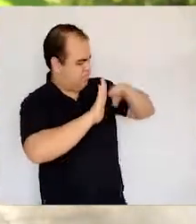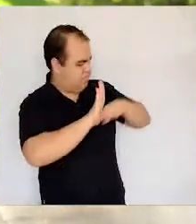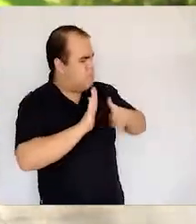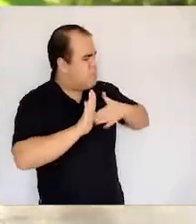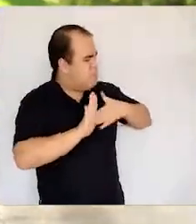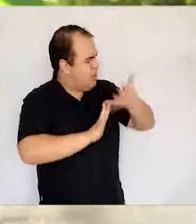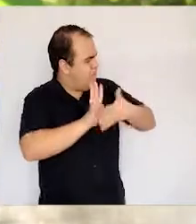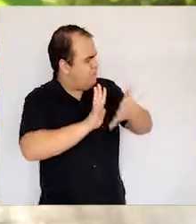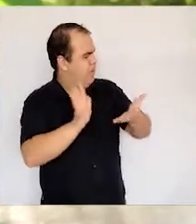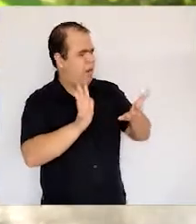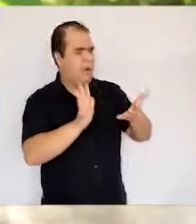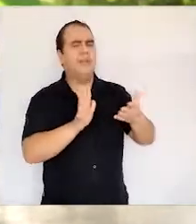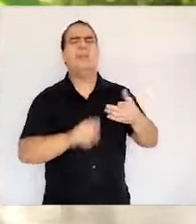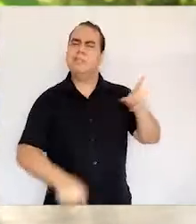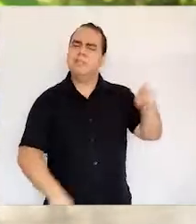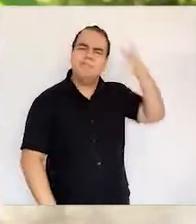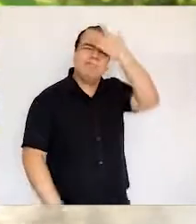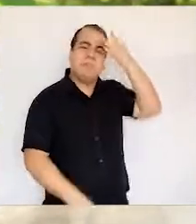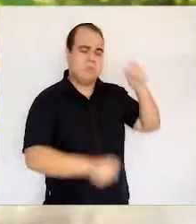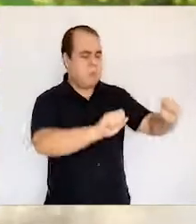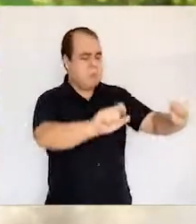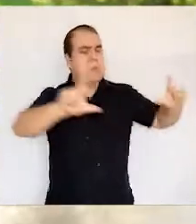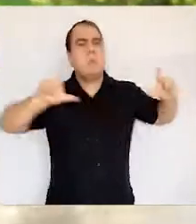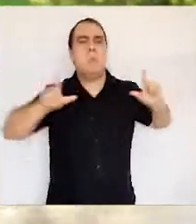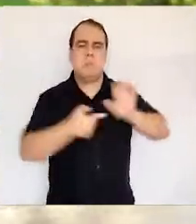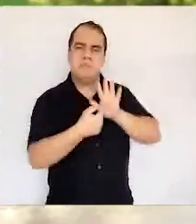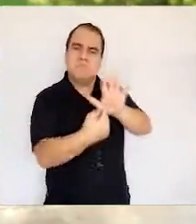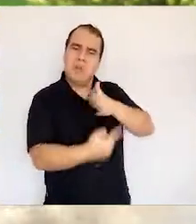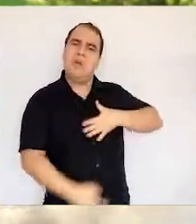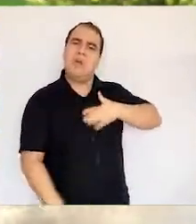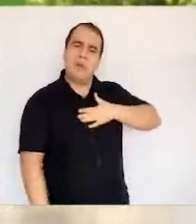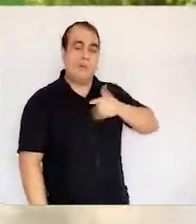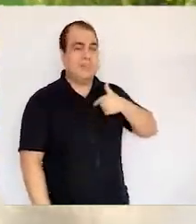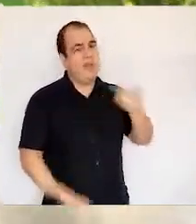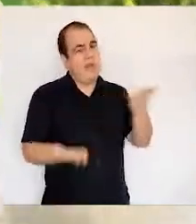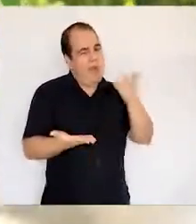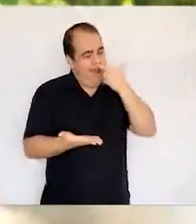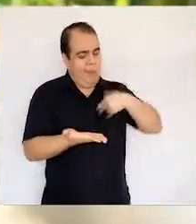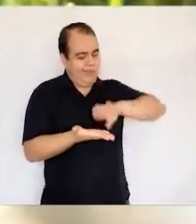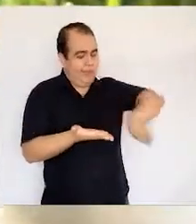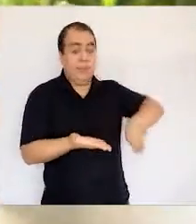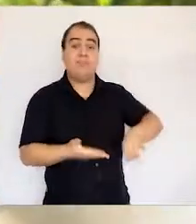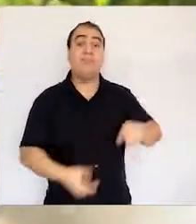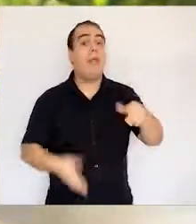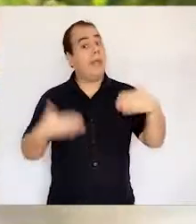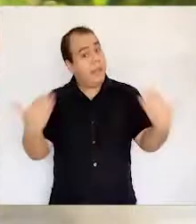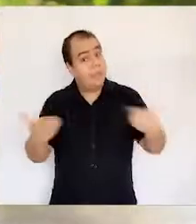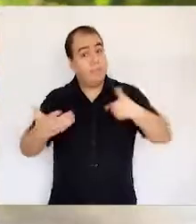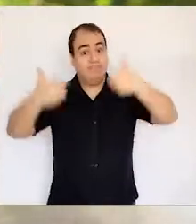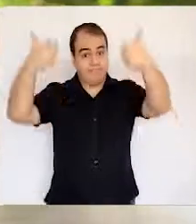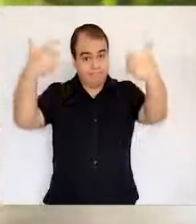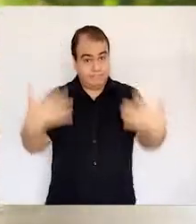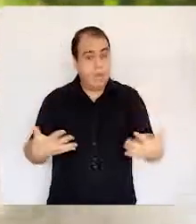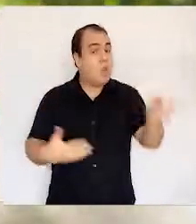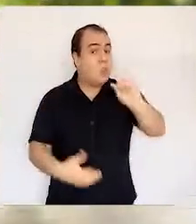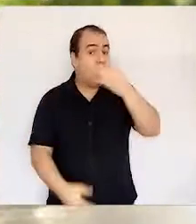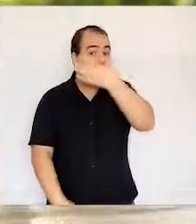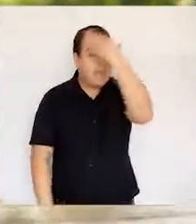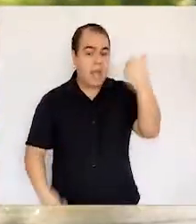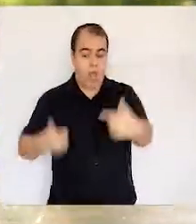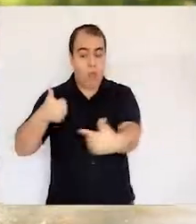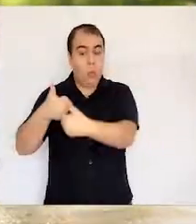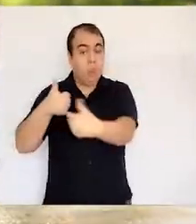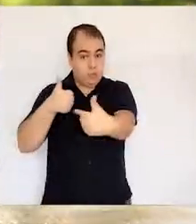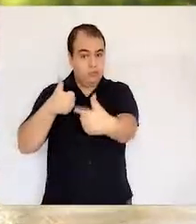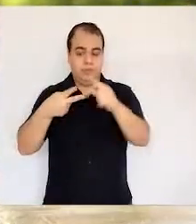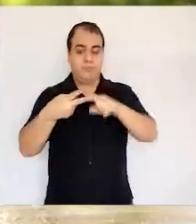minha. Tem gente que gosta de se aparecer mesmo, hein? Acho que sobrei. Como estava dizendo, não se esqueçam